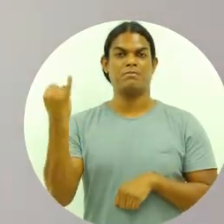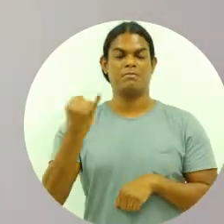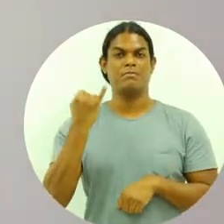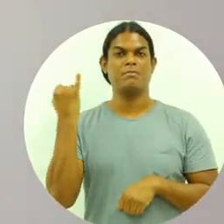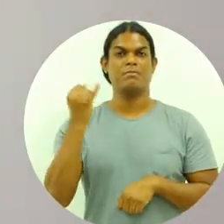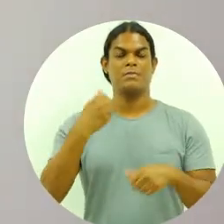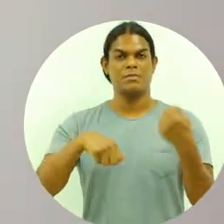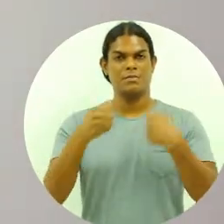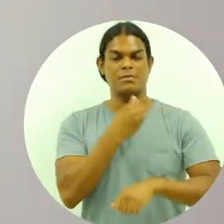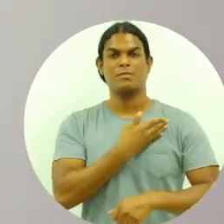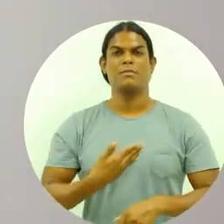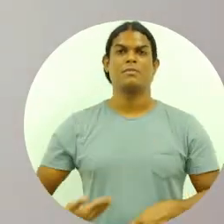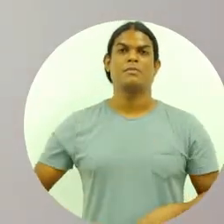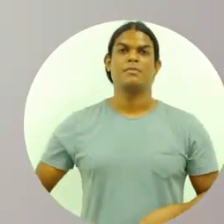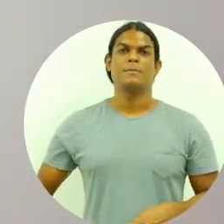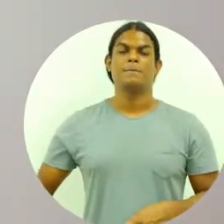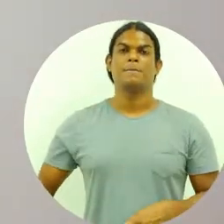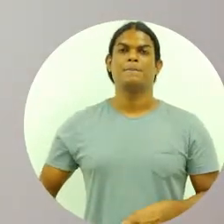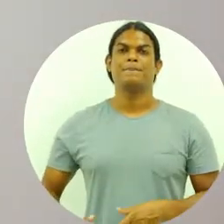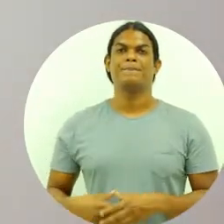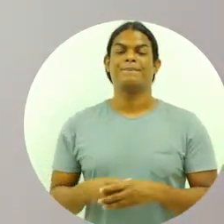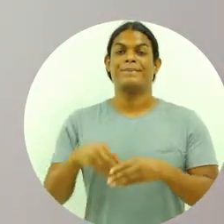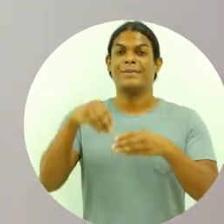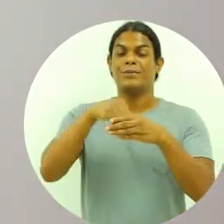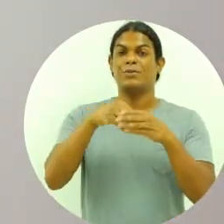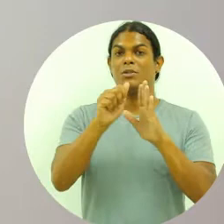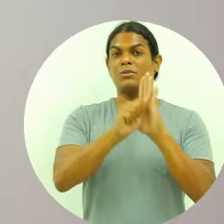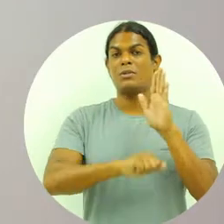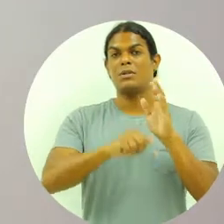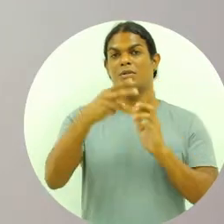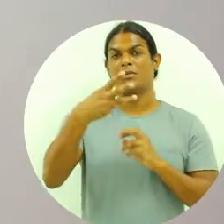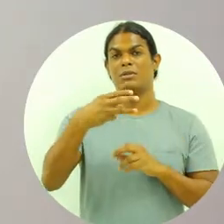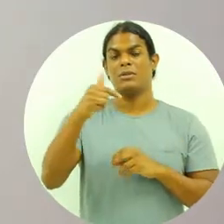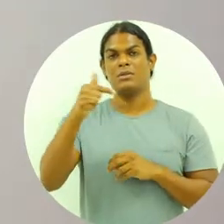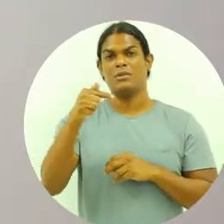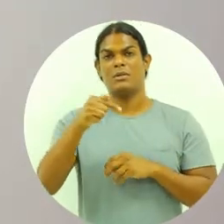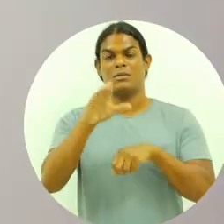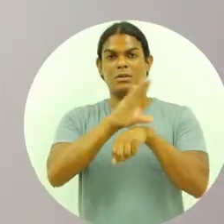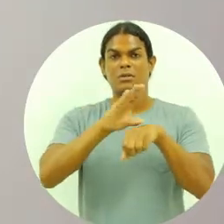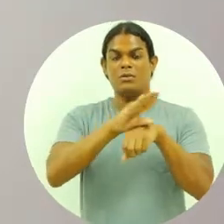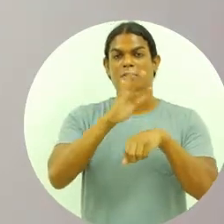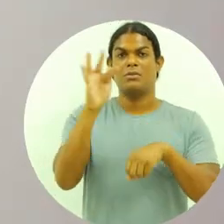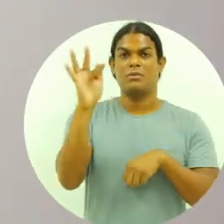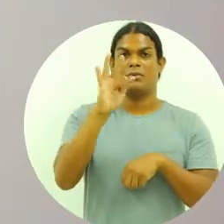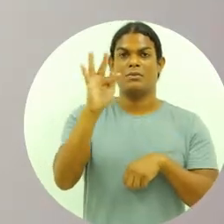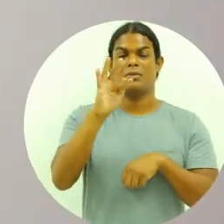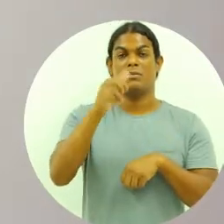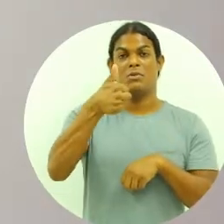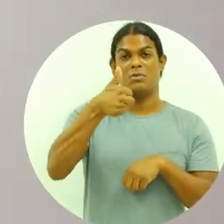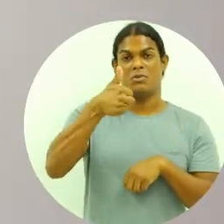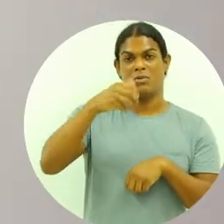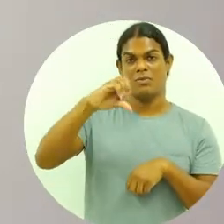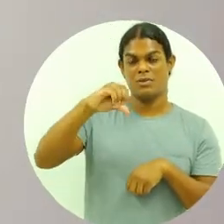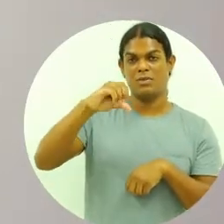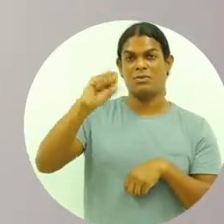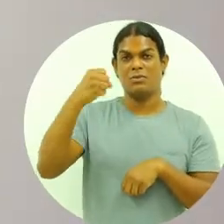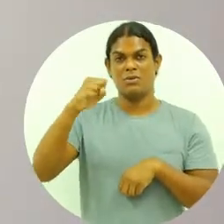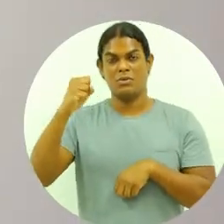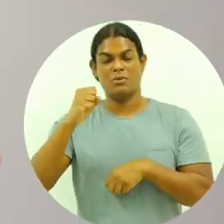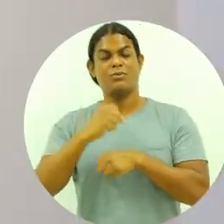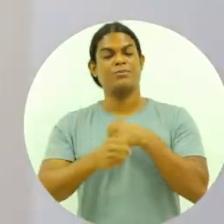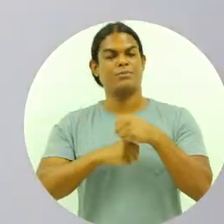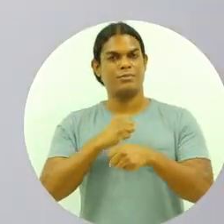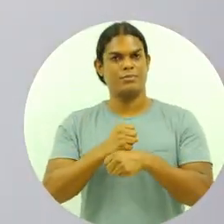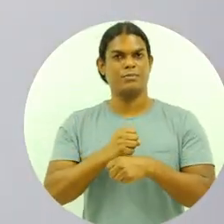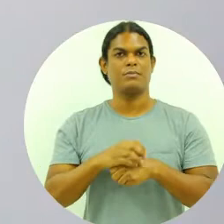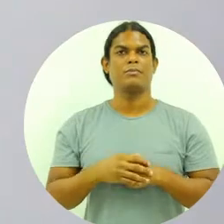princípios da administração pública, que estão consagrados no artigo 37 da Constituição Federal de 88. No